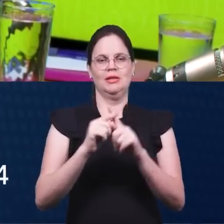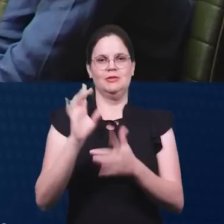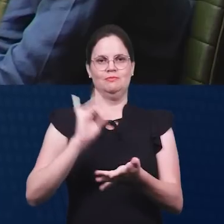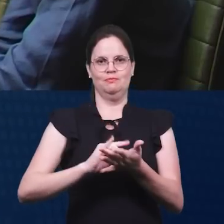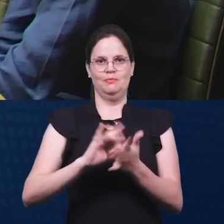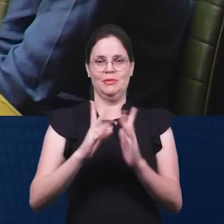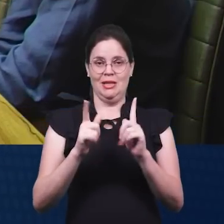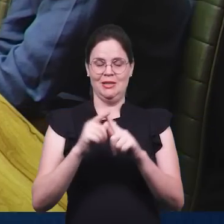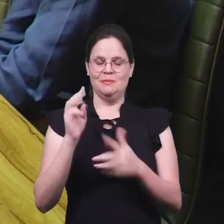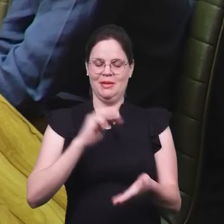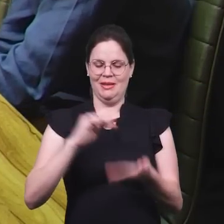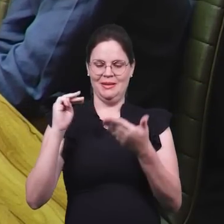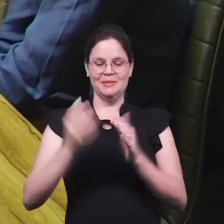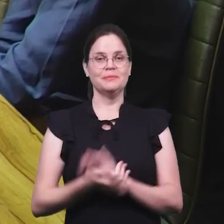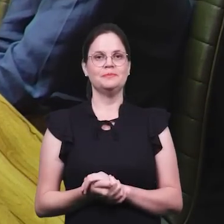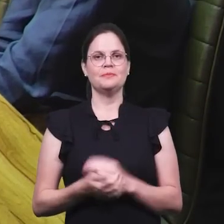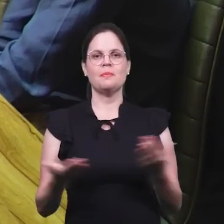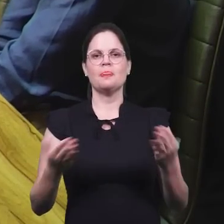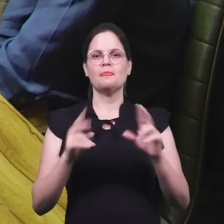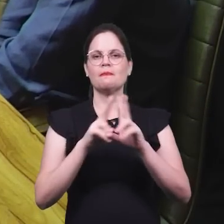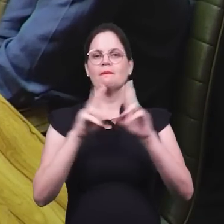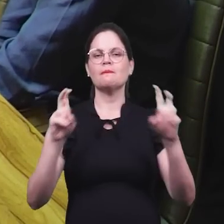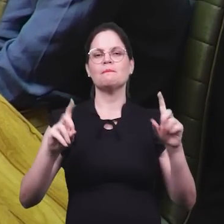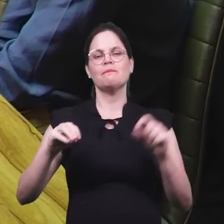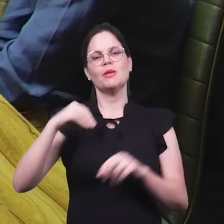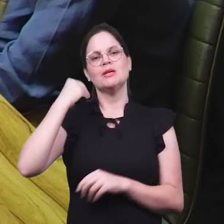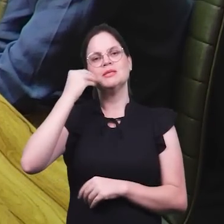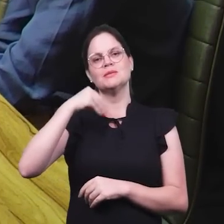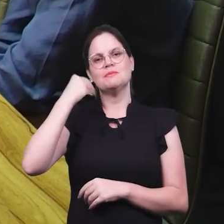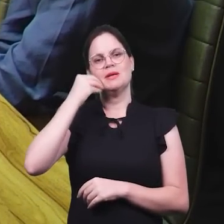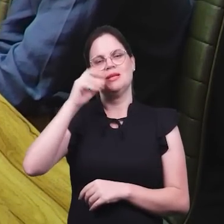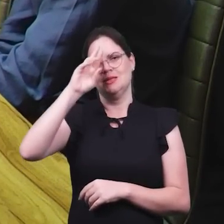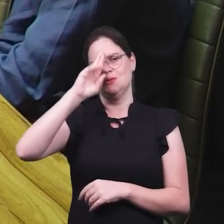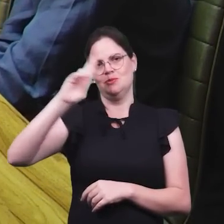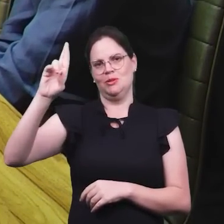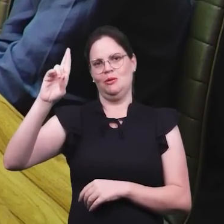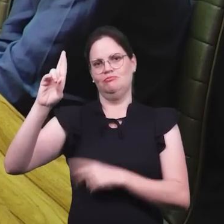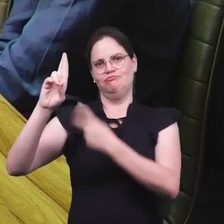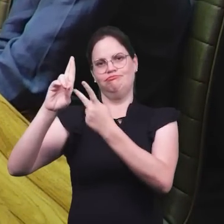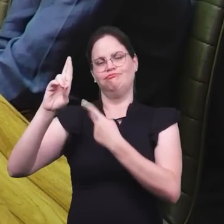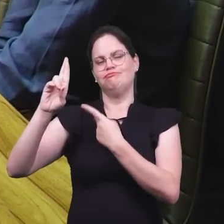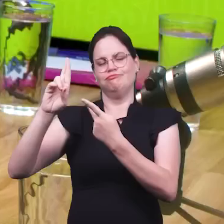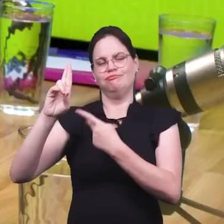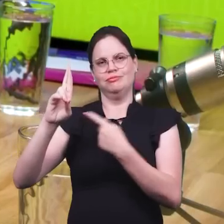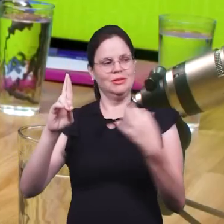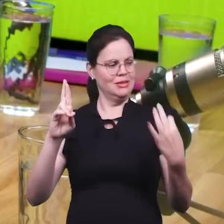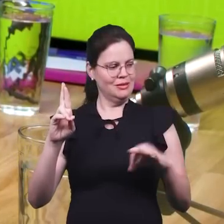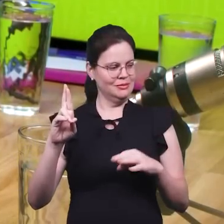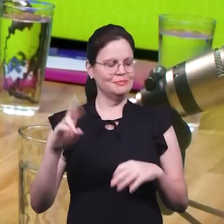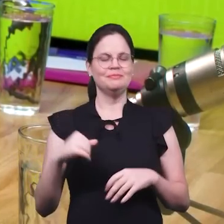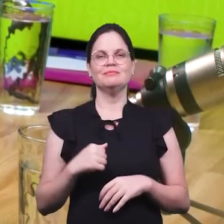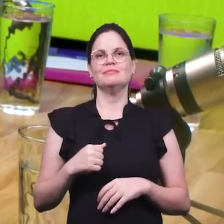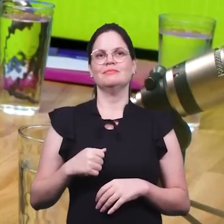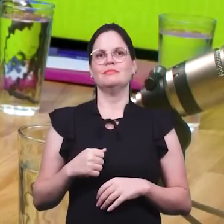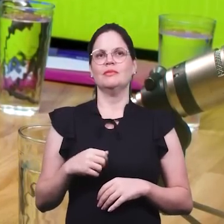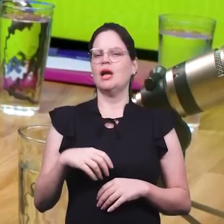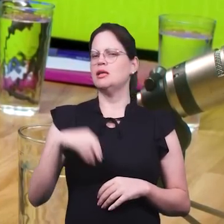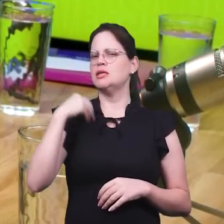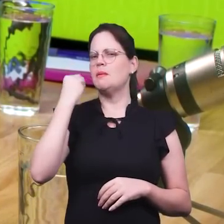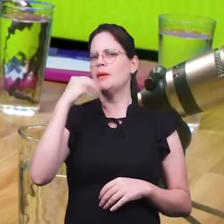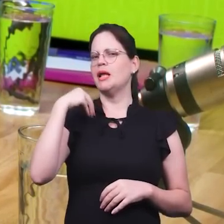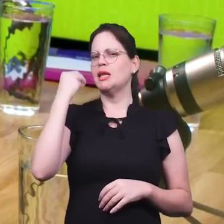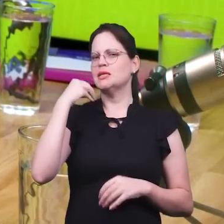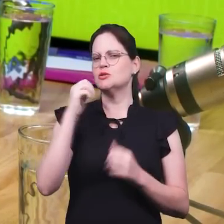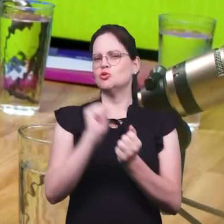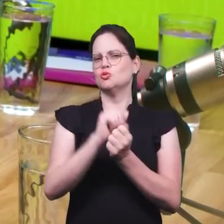YouTube. E hoje o nosso tema é sobre experiência com o Senhor. Não é isso, Jaque? Sim. E a experiência com o Senhor, ela